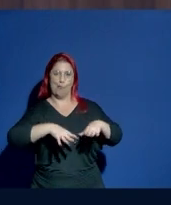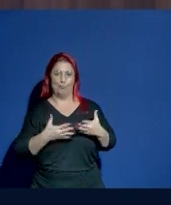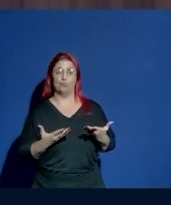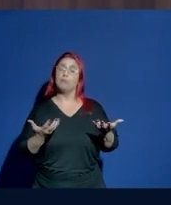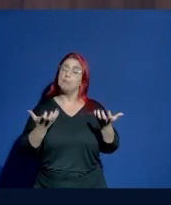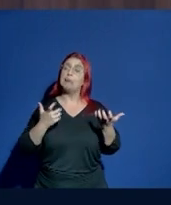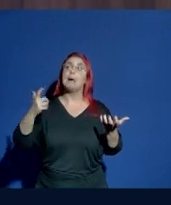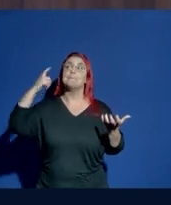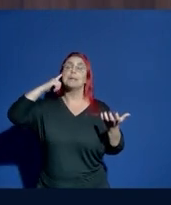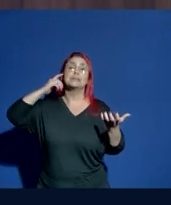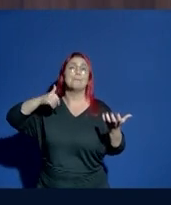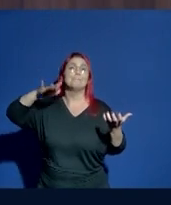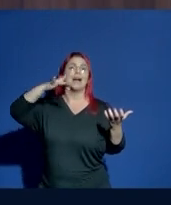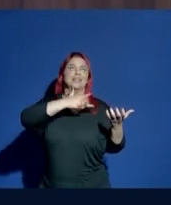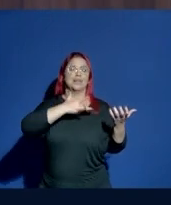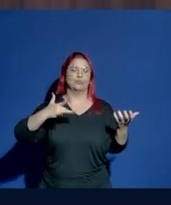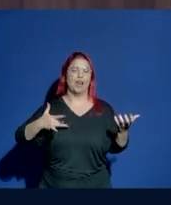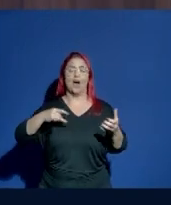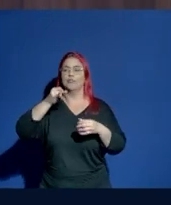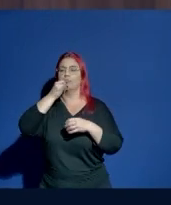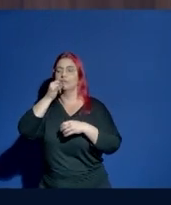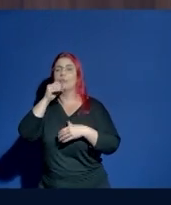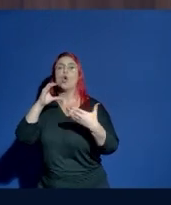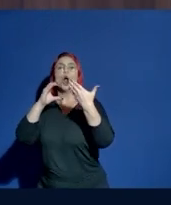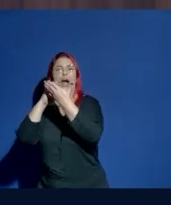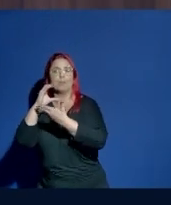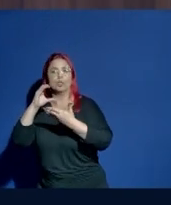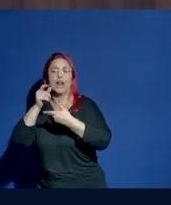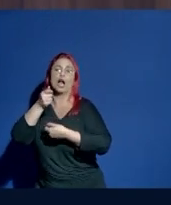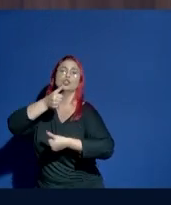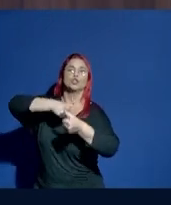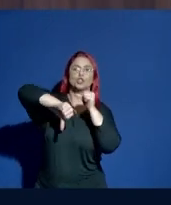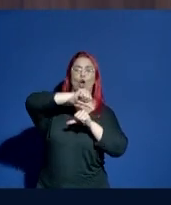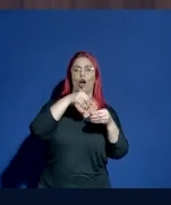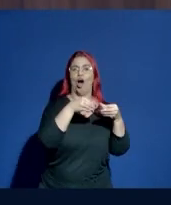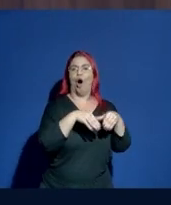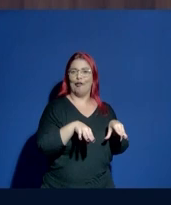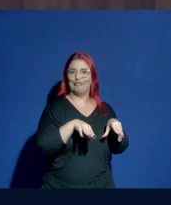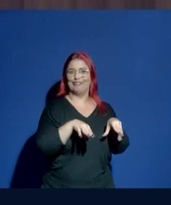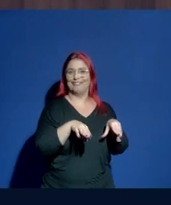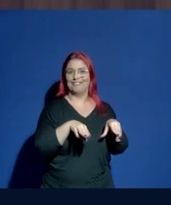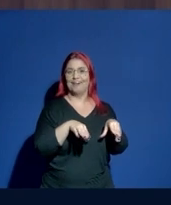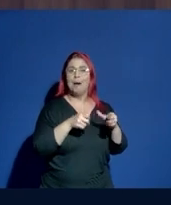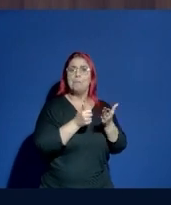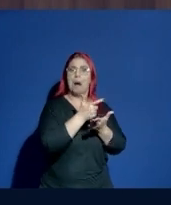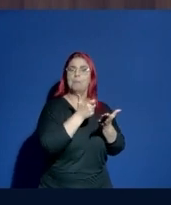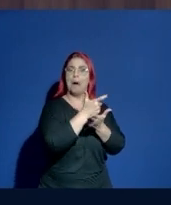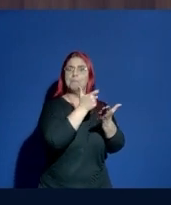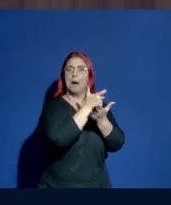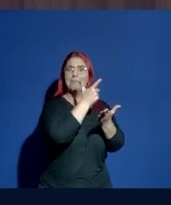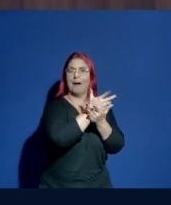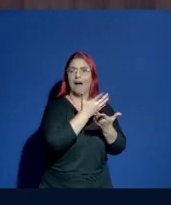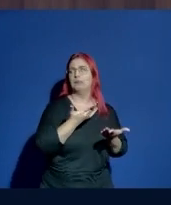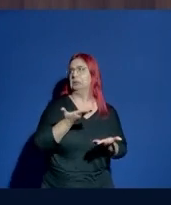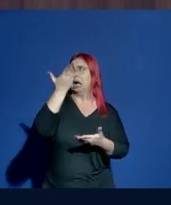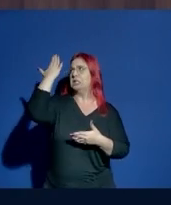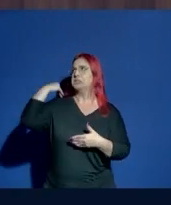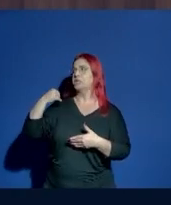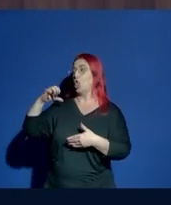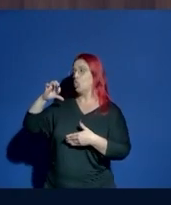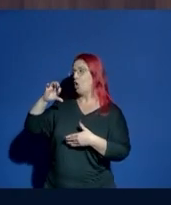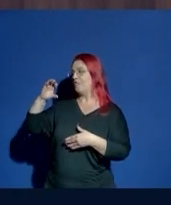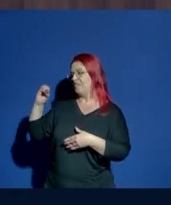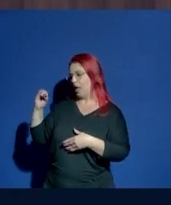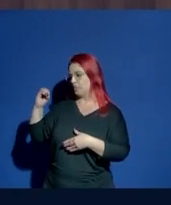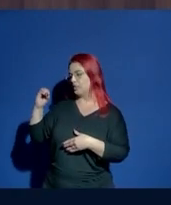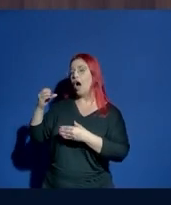mais saudável, trocando carboidrato por ovo no café da manhã, uma mudança de hábito que sai de 90 ovos per